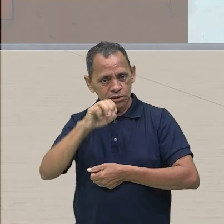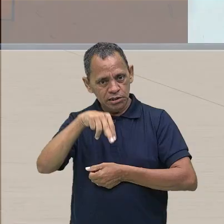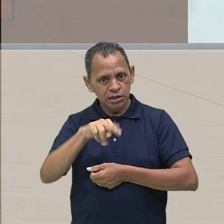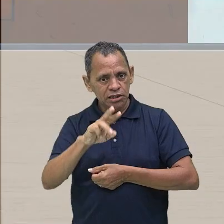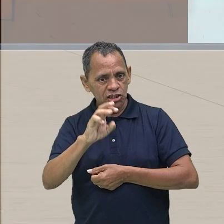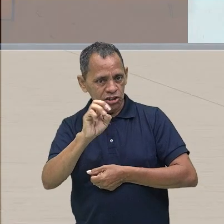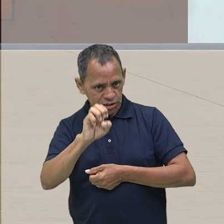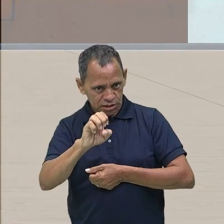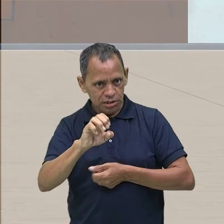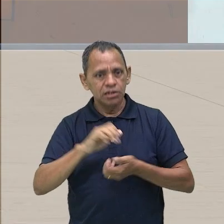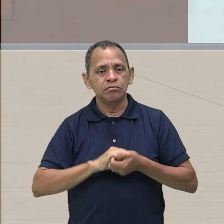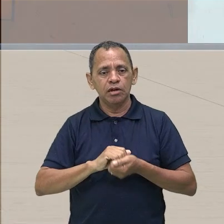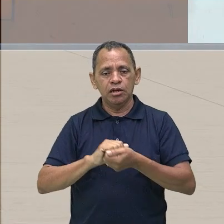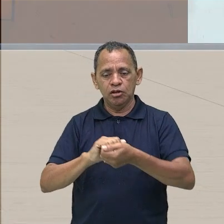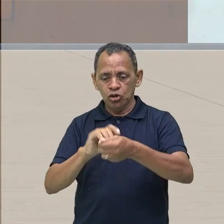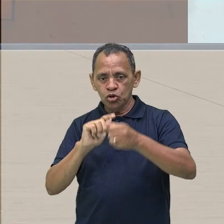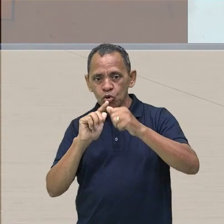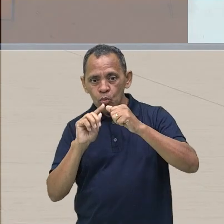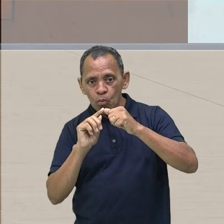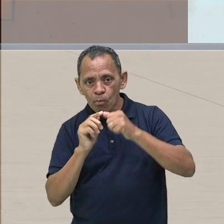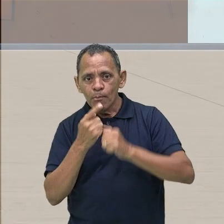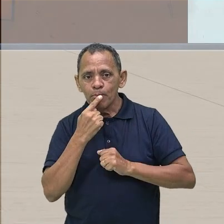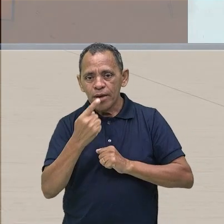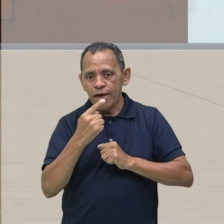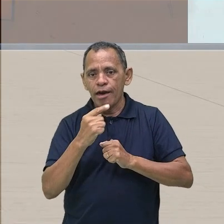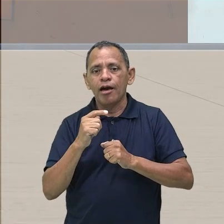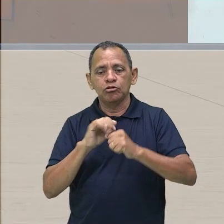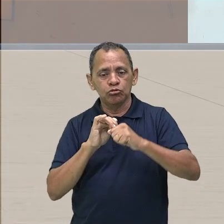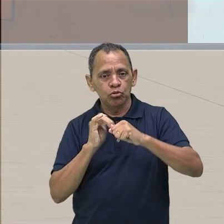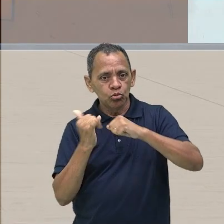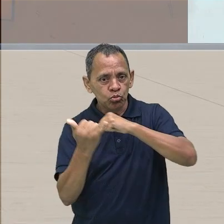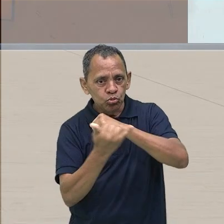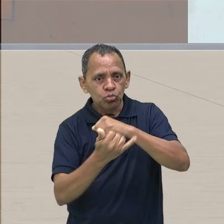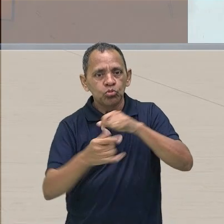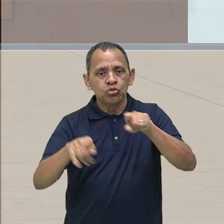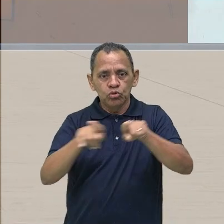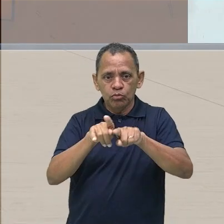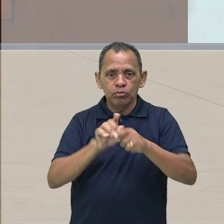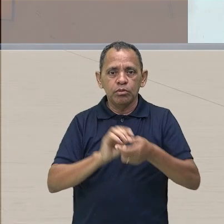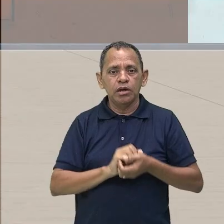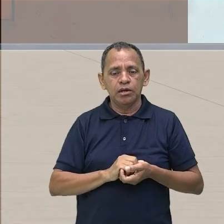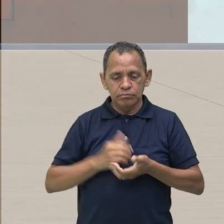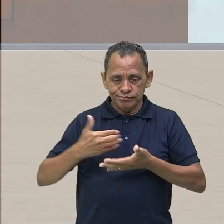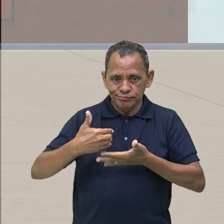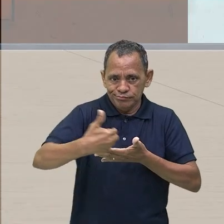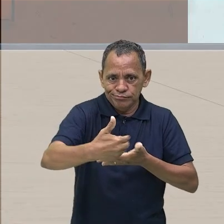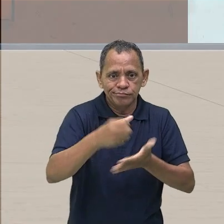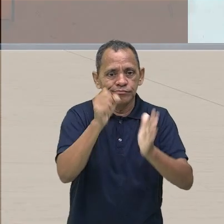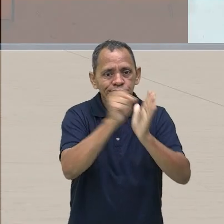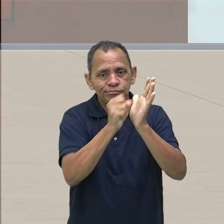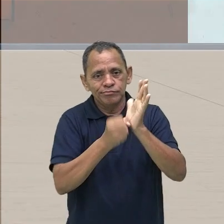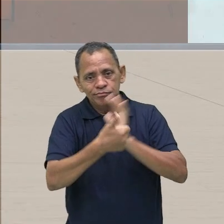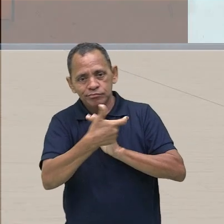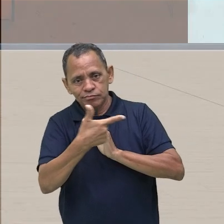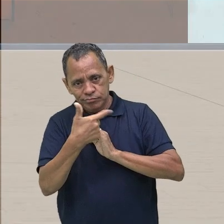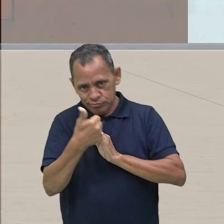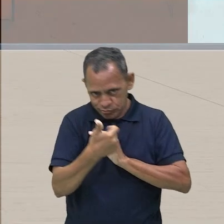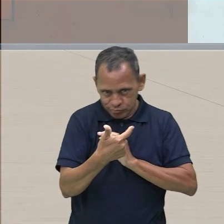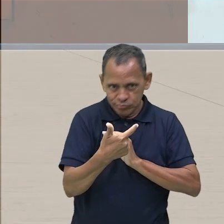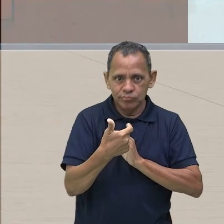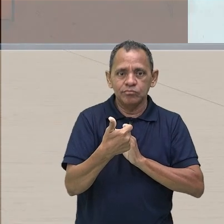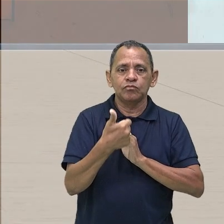de 1532, tá? Tendo perdurado até o século XXI que a gente vive, né? A gente observa